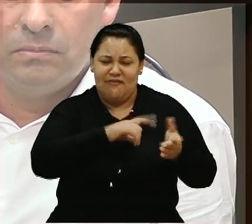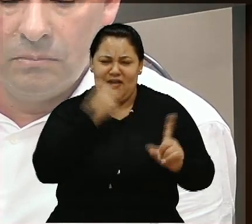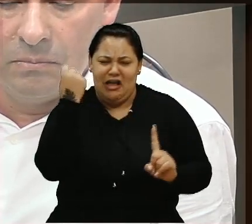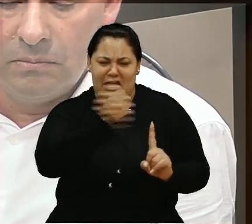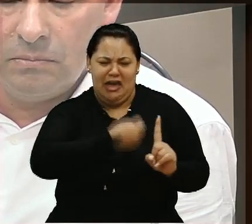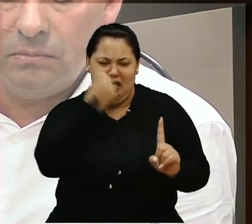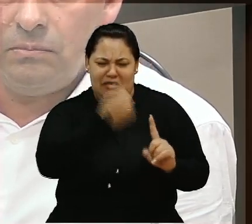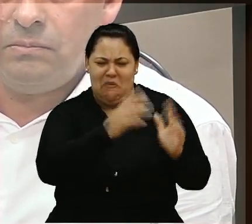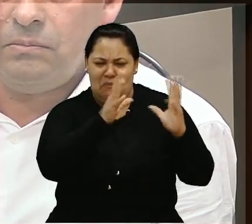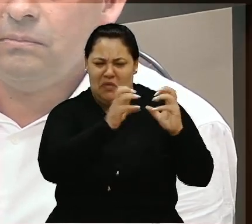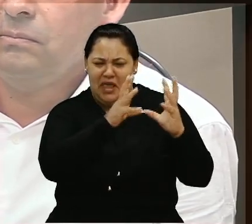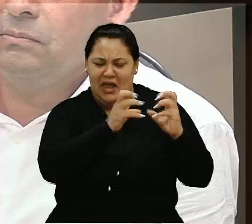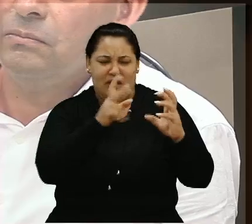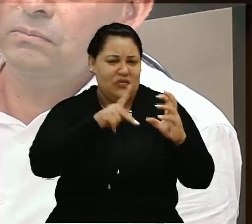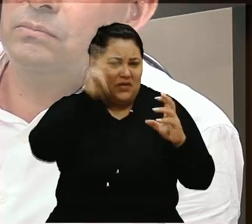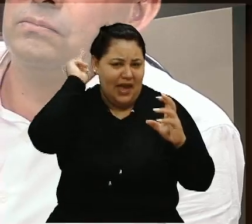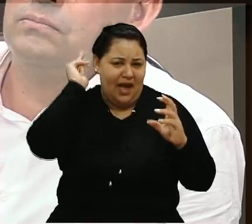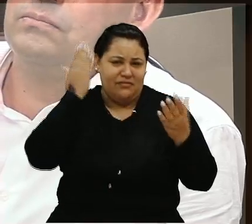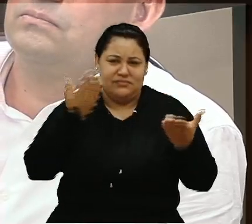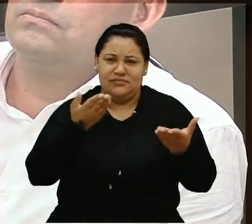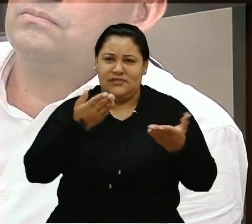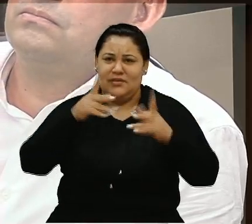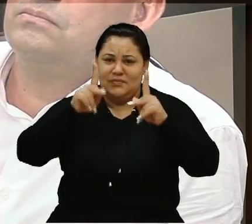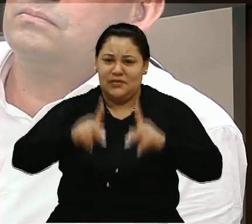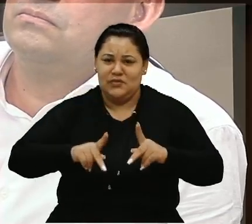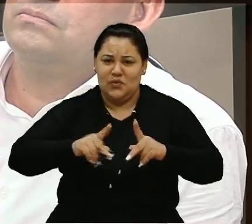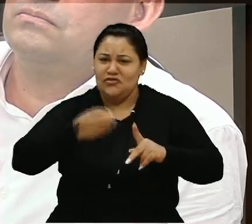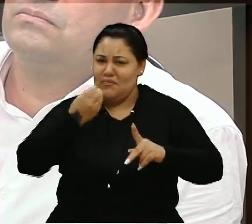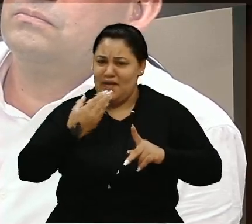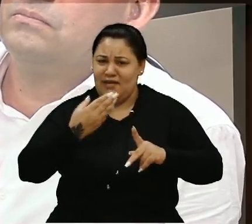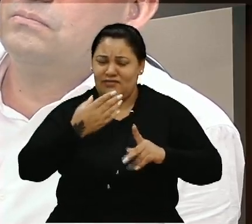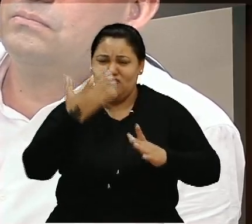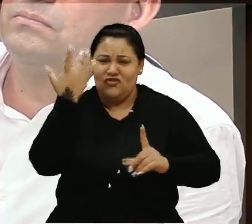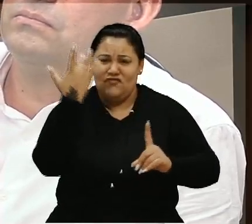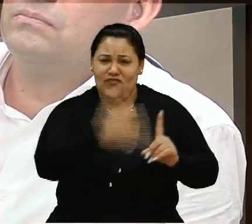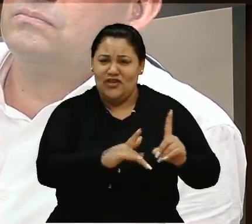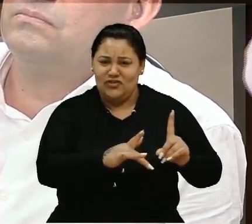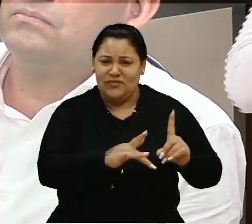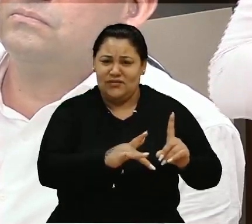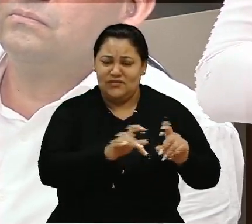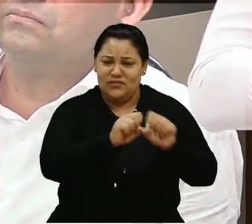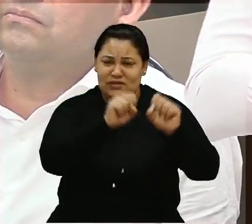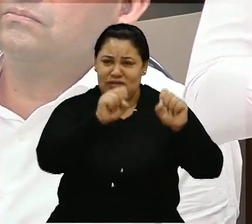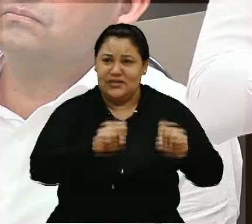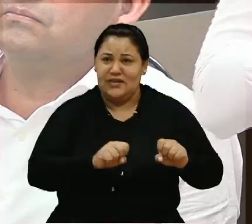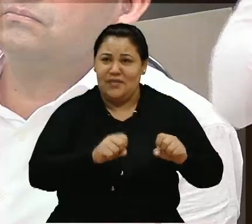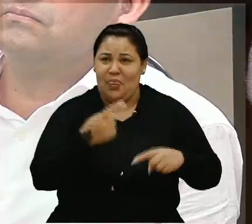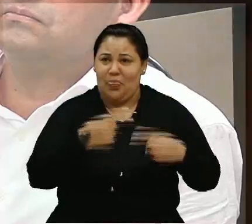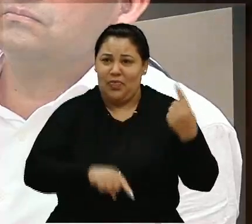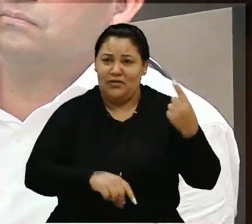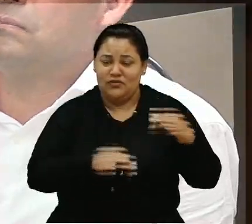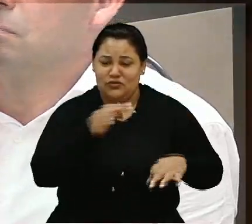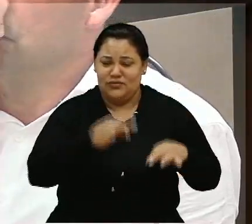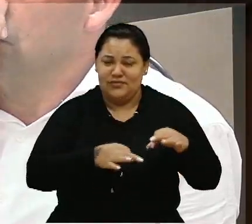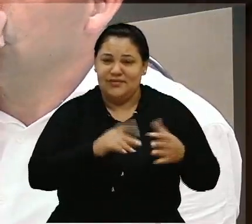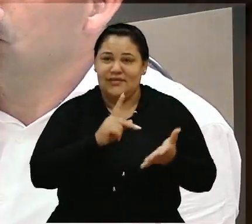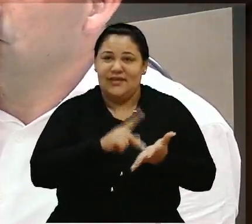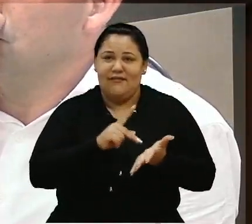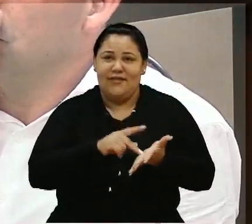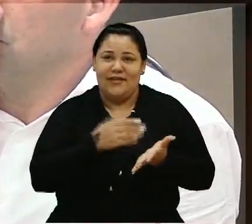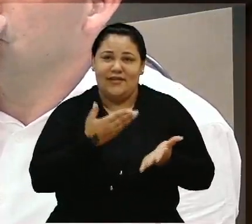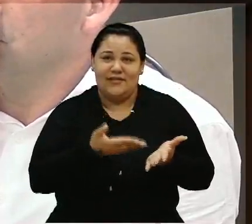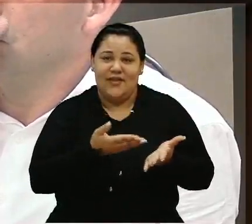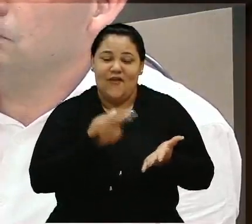outros cidadãos de bem que não fizeram nada além de serem vítimas de um sistema injusto. Na verdade, esse comentário aqui, eu